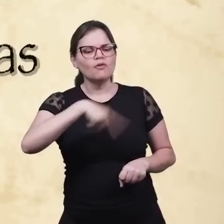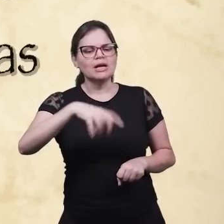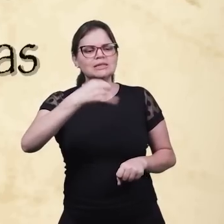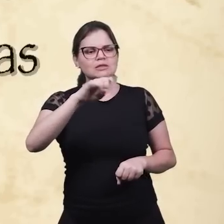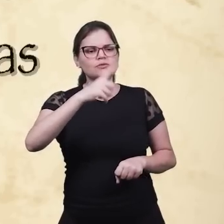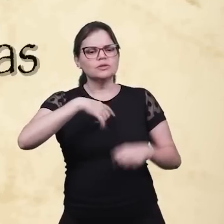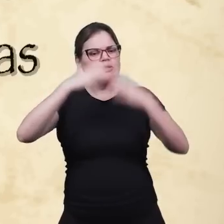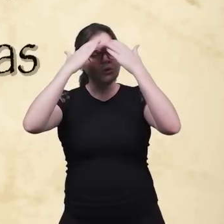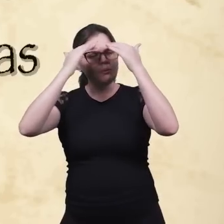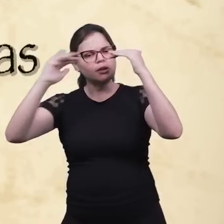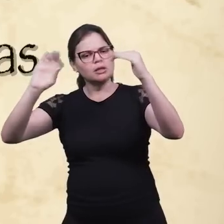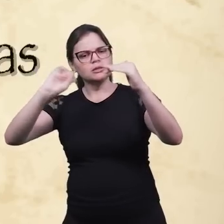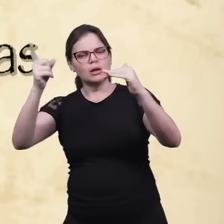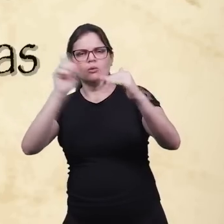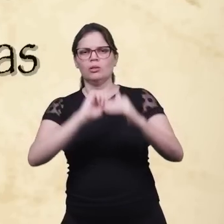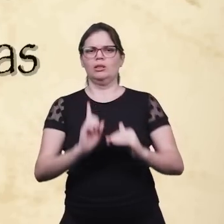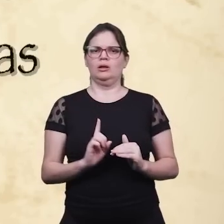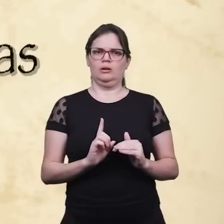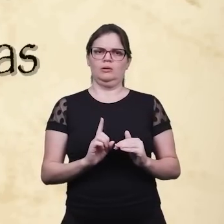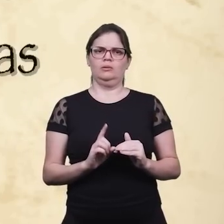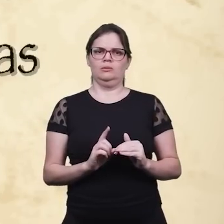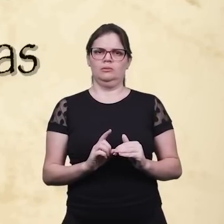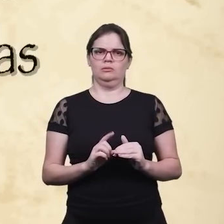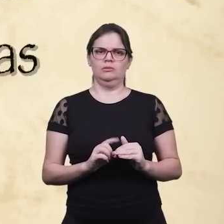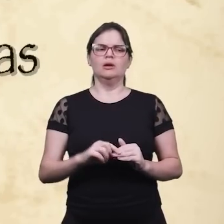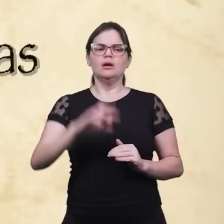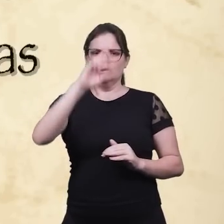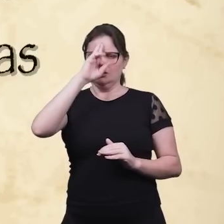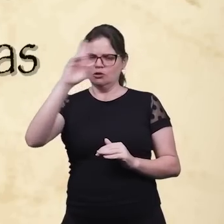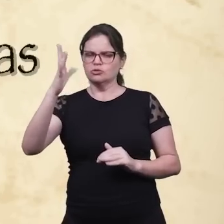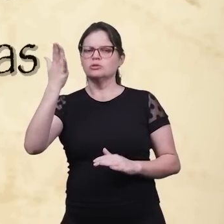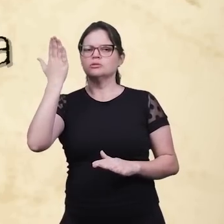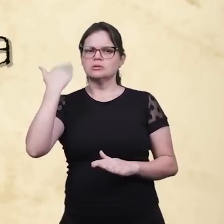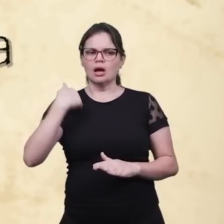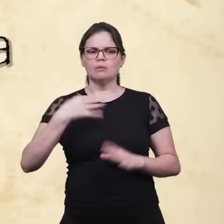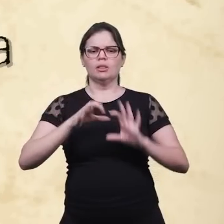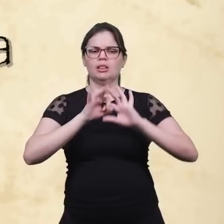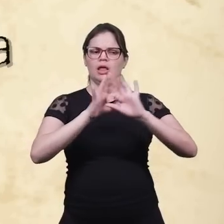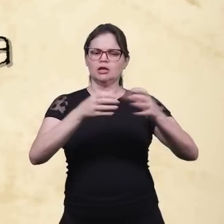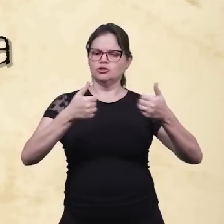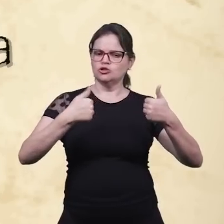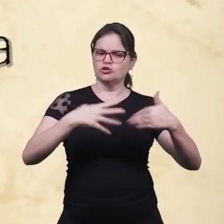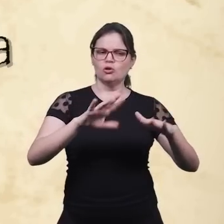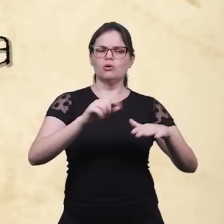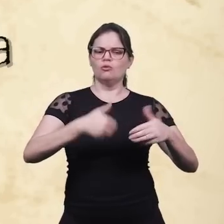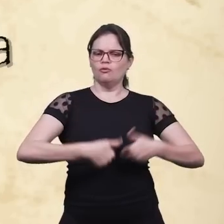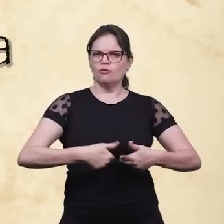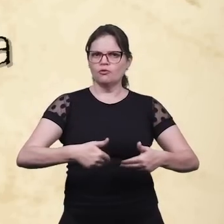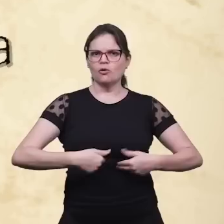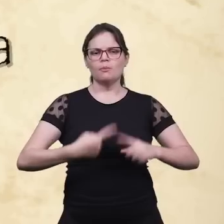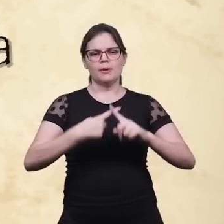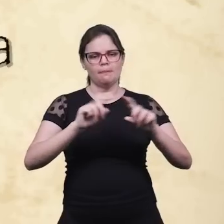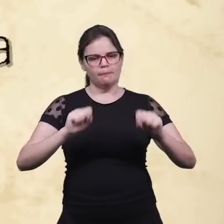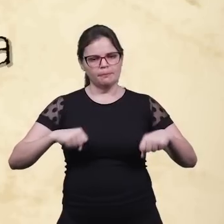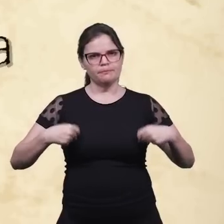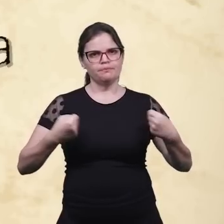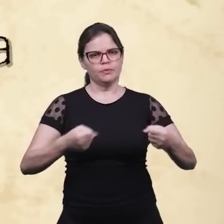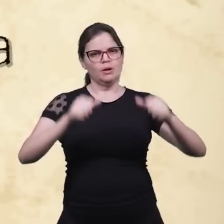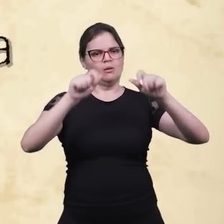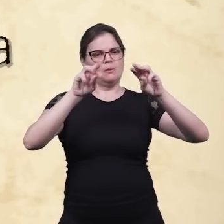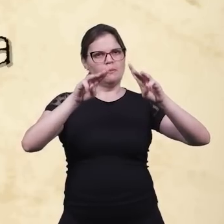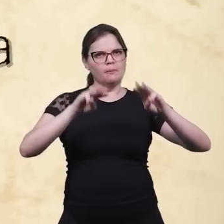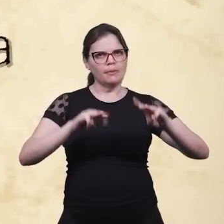estava no teu coração, se guardarias os teus mandamentos ou não. E te humilhou, te deixou